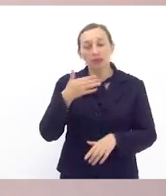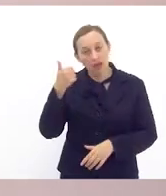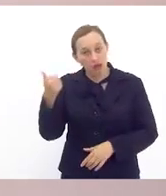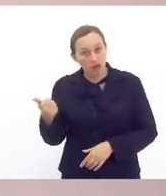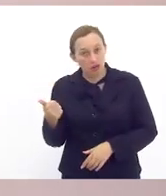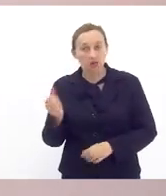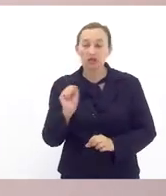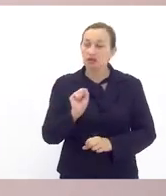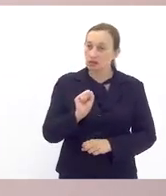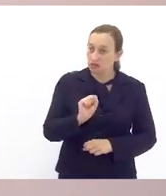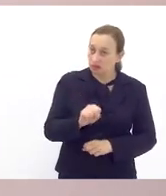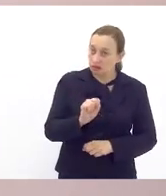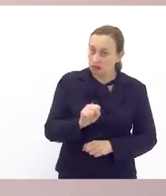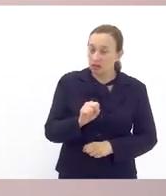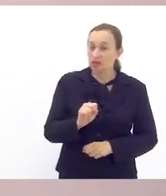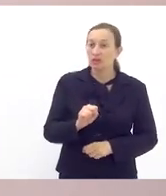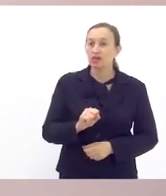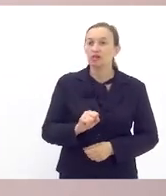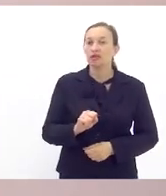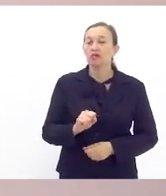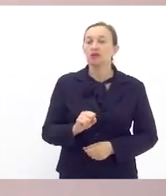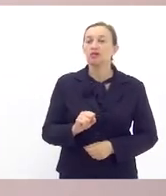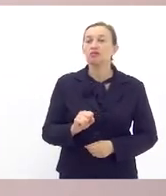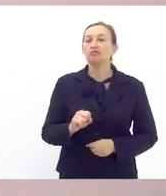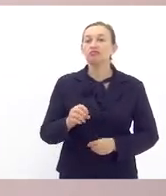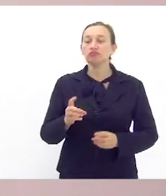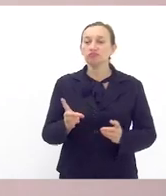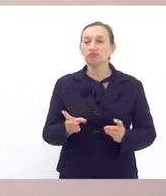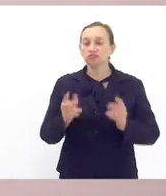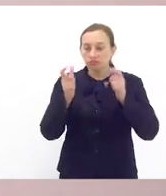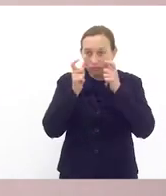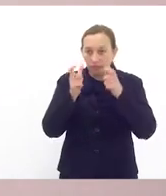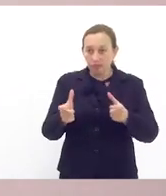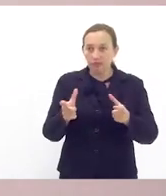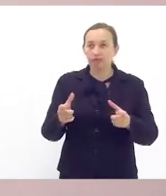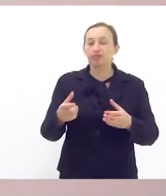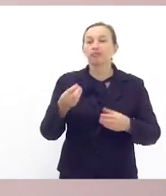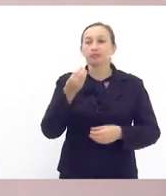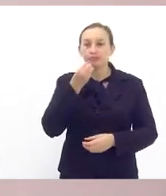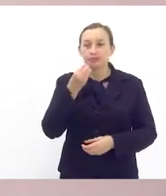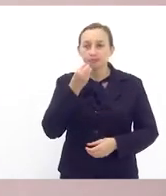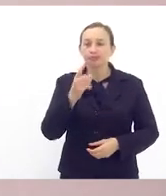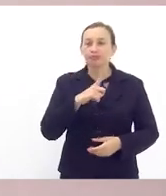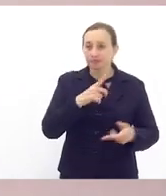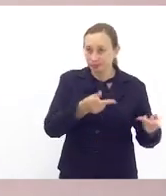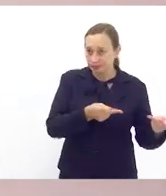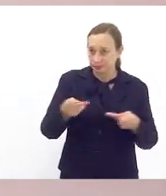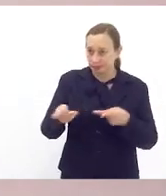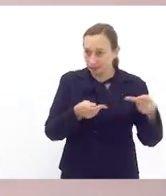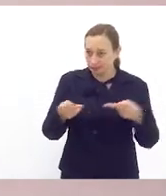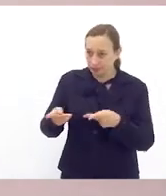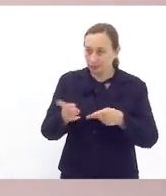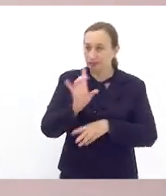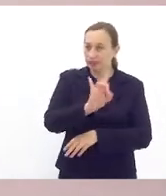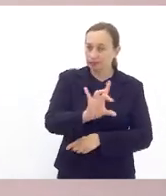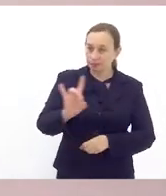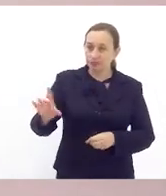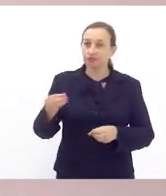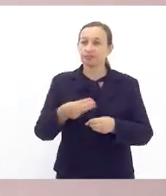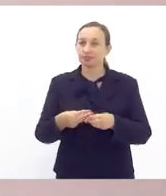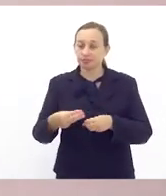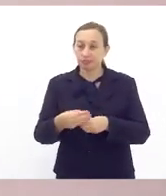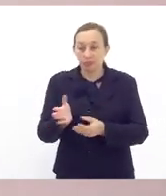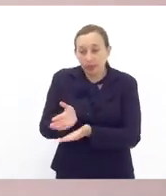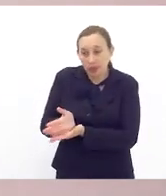estamos atentos a essas oportunidades né como eu disse anteriormente temos visitado cada um dos Municípios e